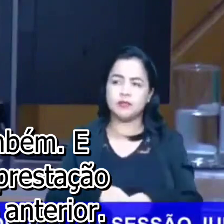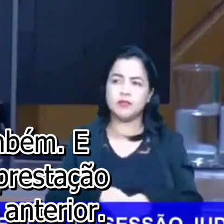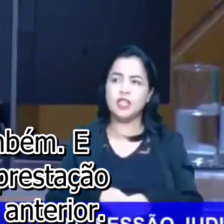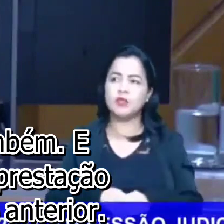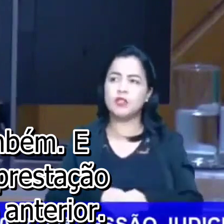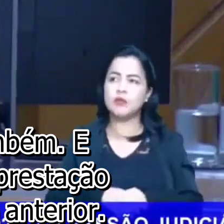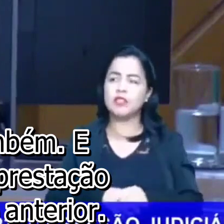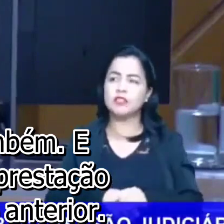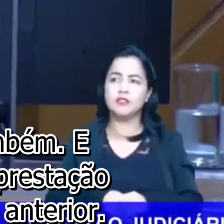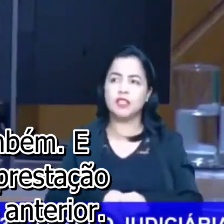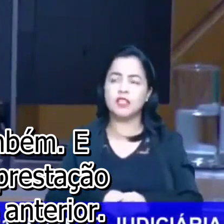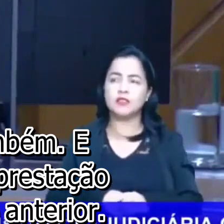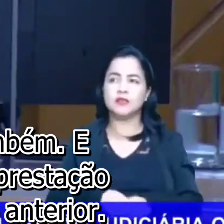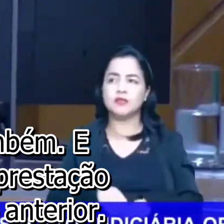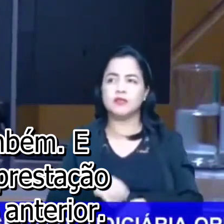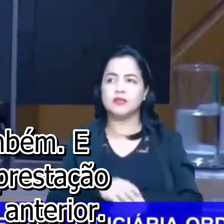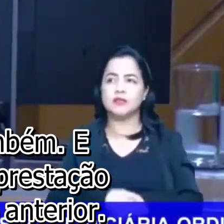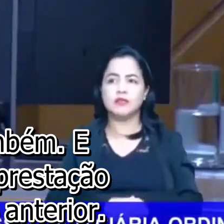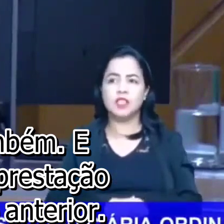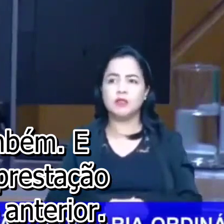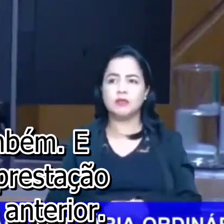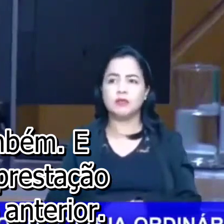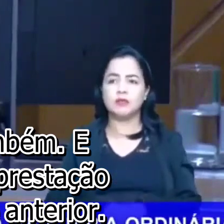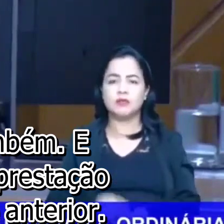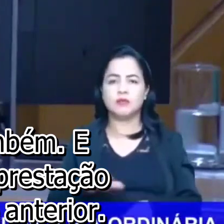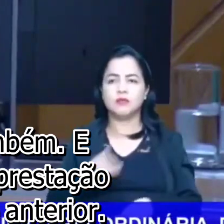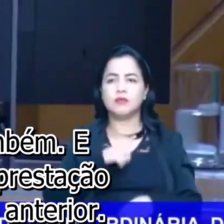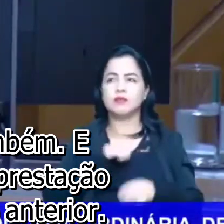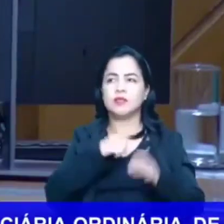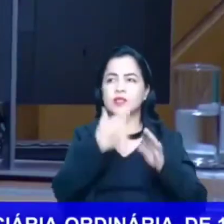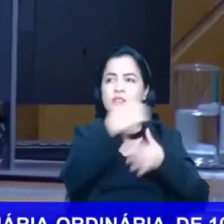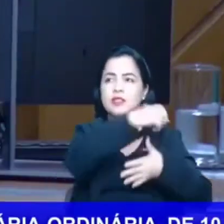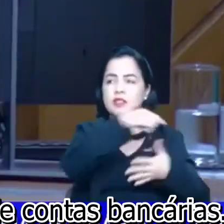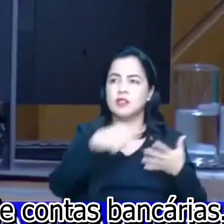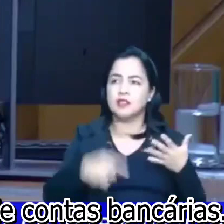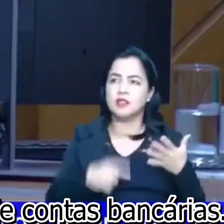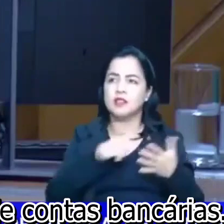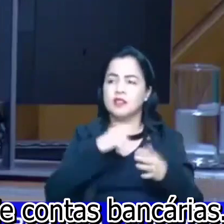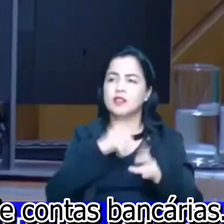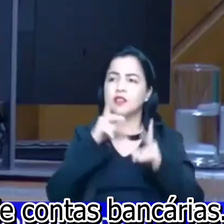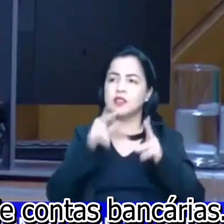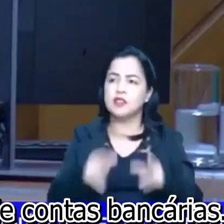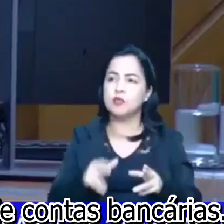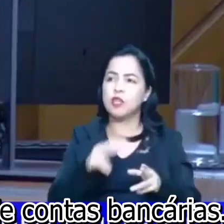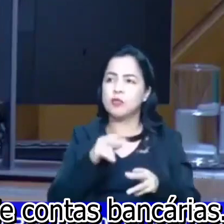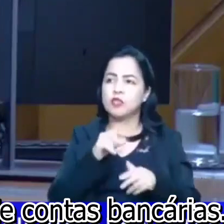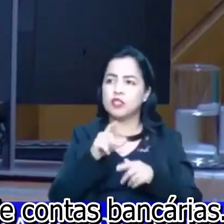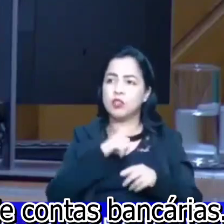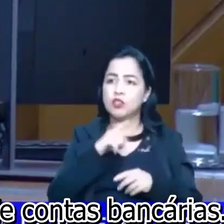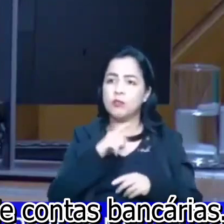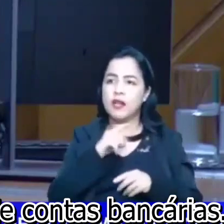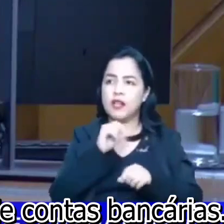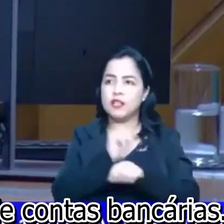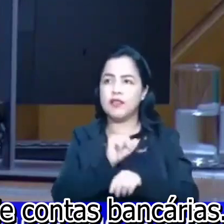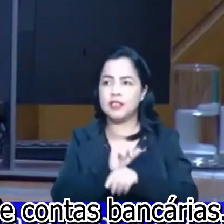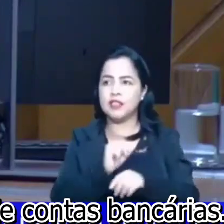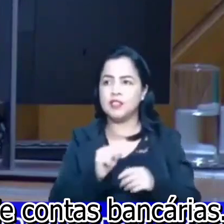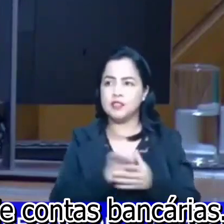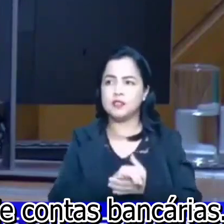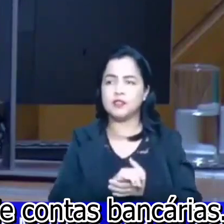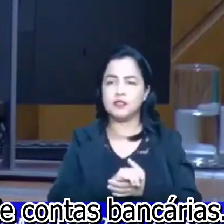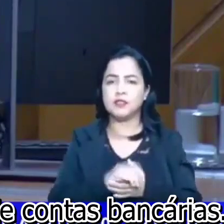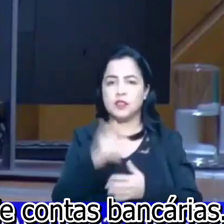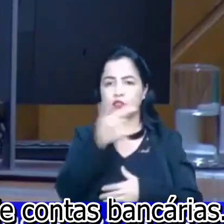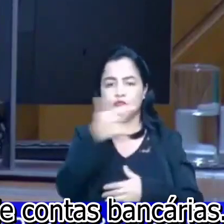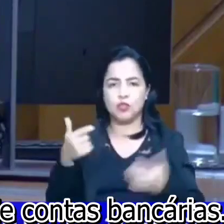registro é que essa prestação de contas em nada se assemelha ao processo anterior. Aqui, ao contrário do caso anterior, não